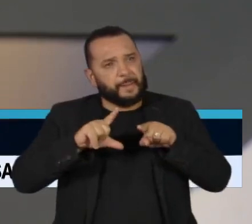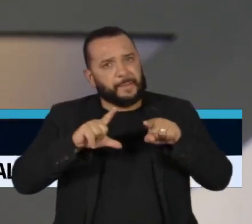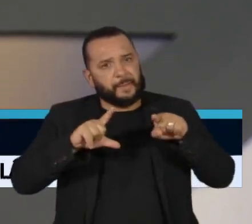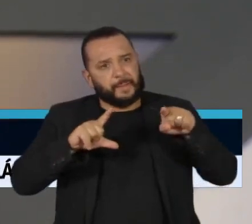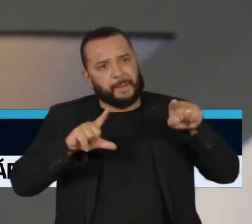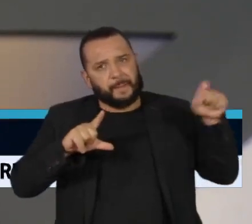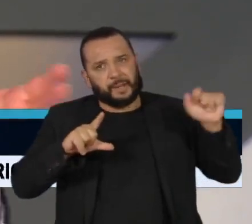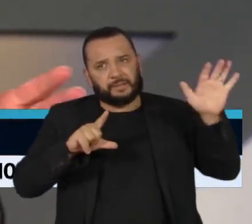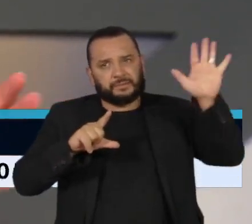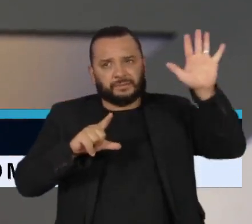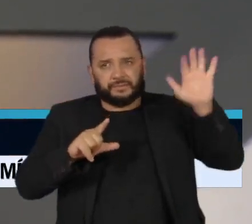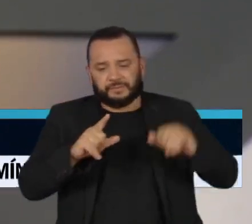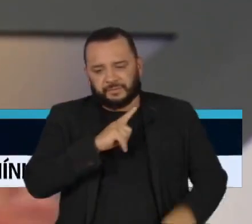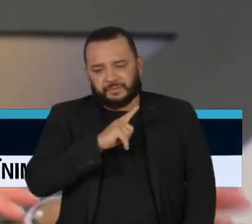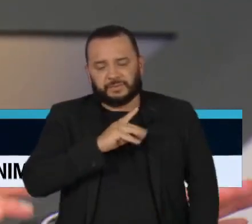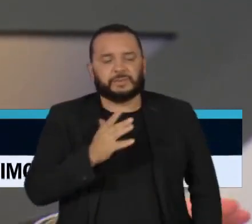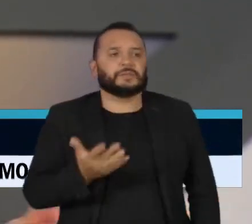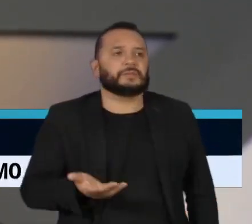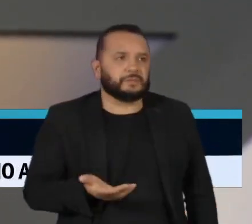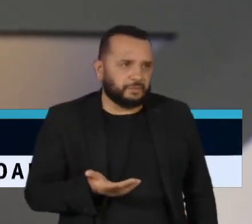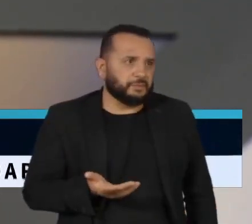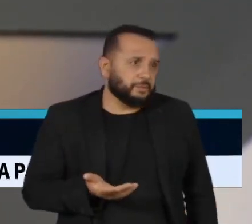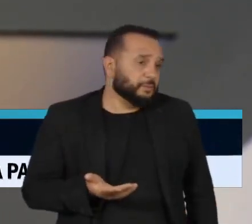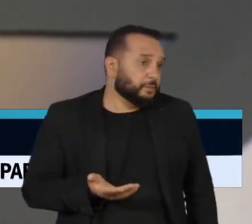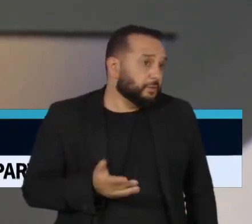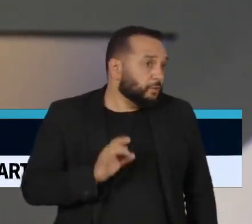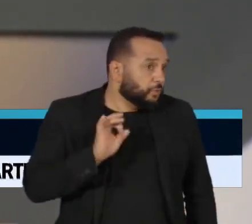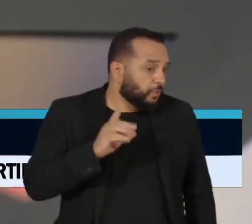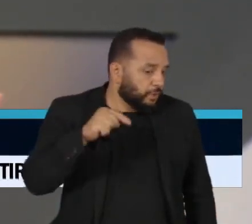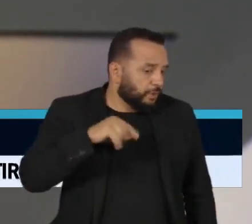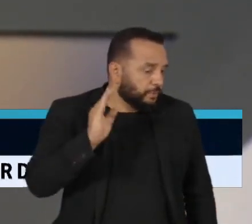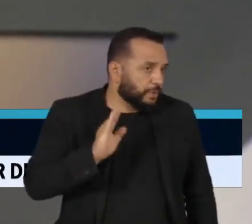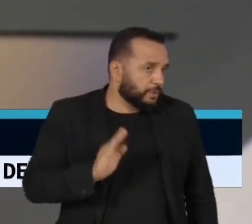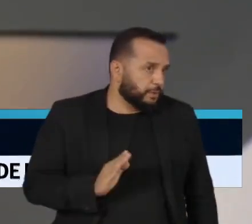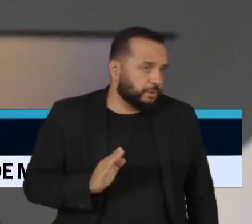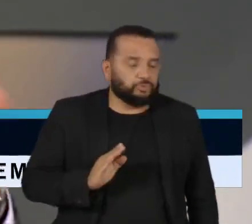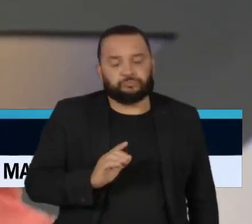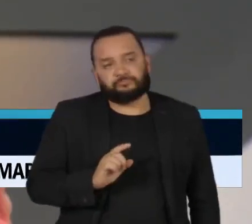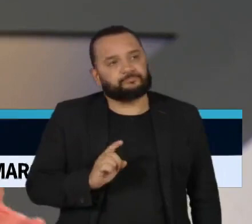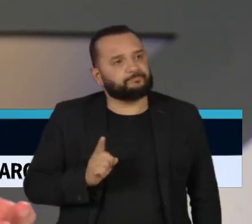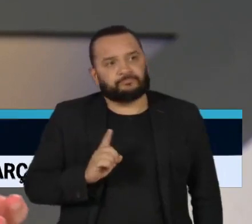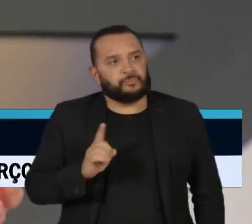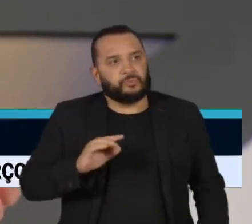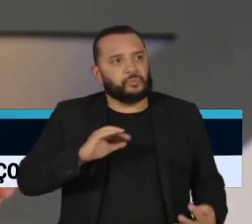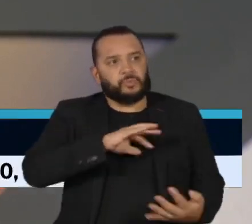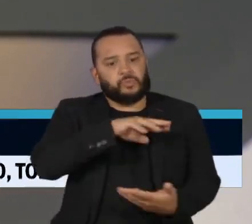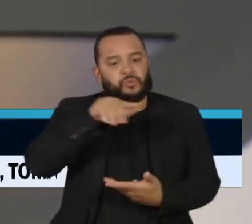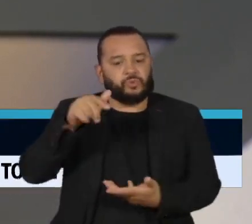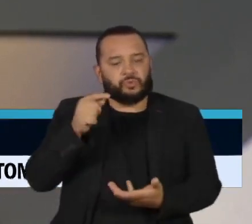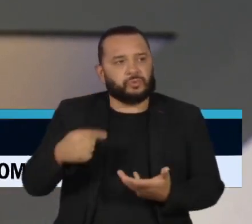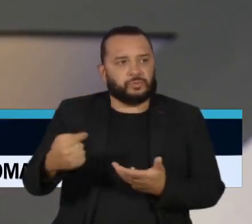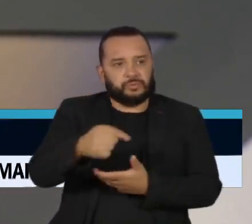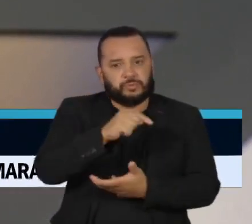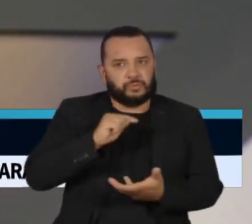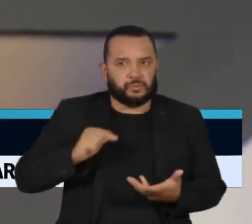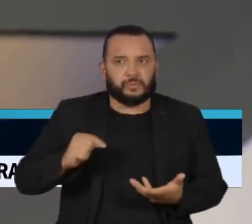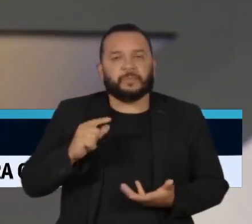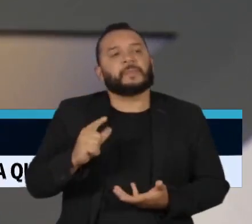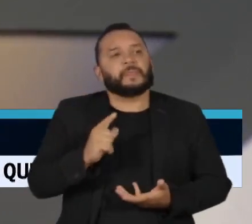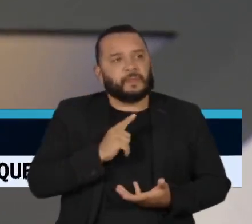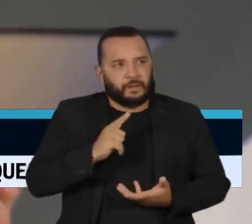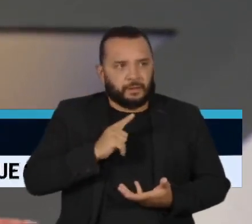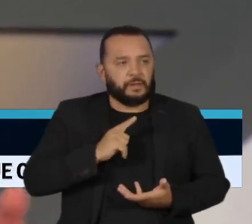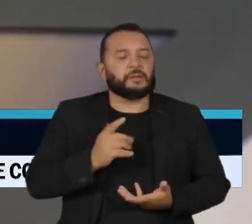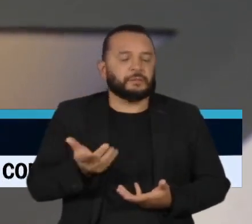obviamente o processo inflacionário Então nem me referindo ao Brasil que for um choque Inicial mas esse choque